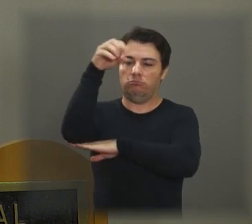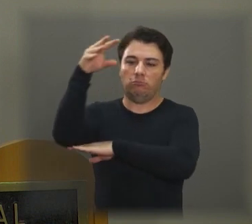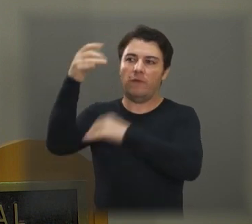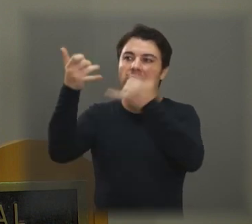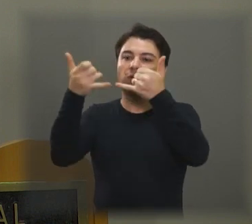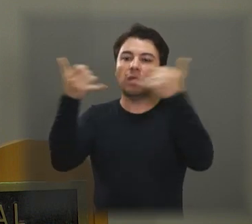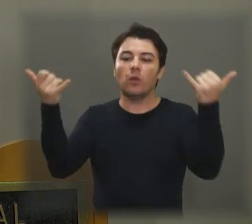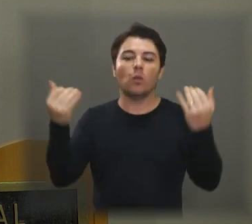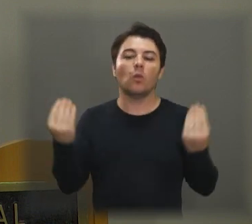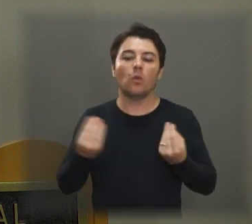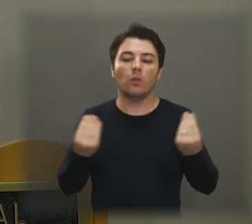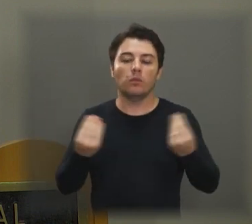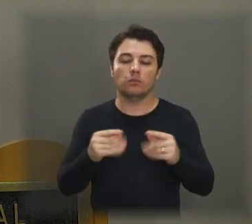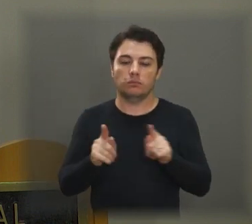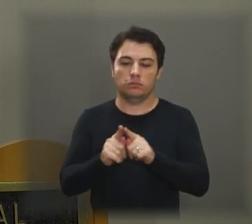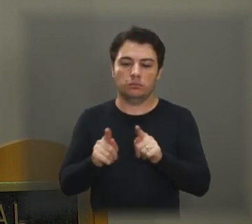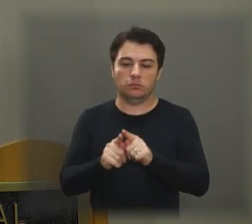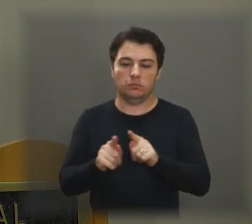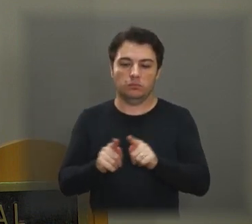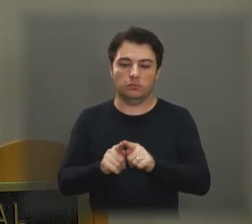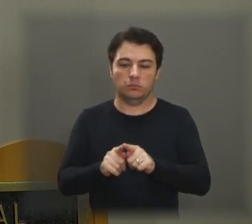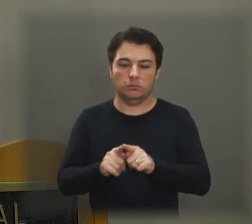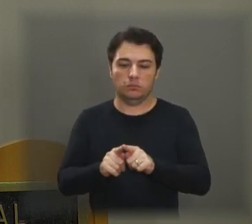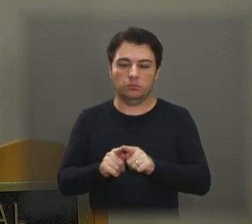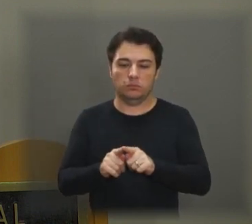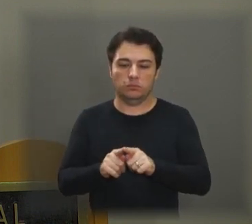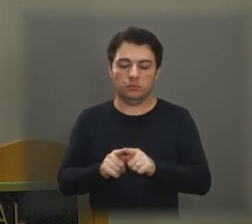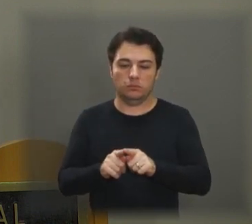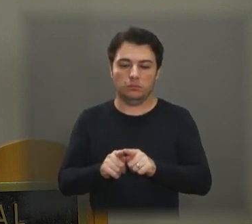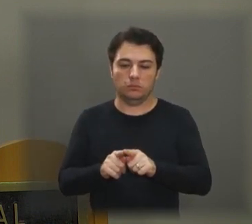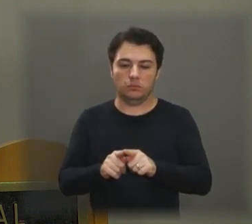ou seja inclusive colocando até